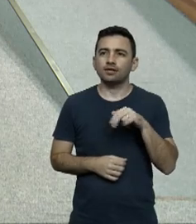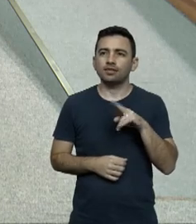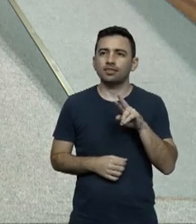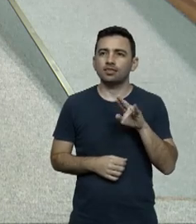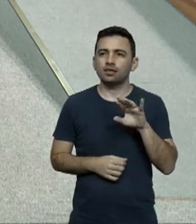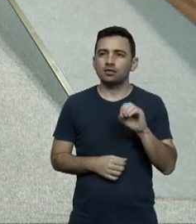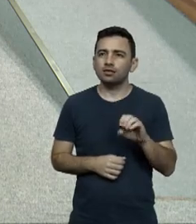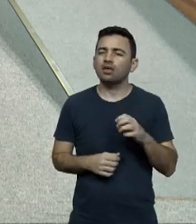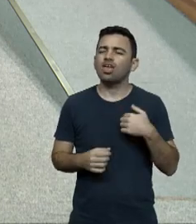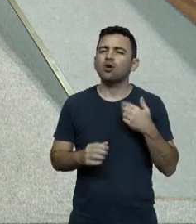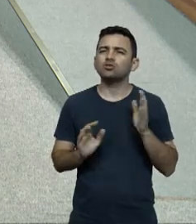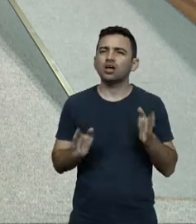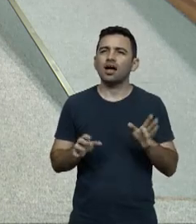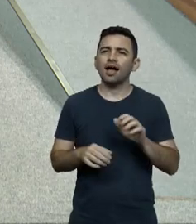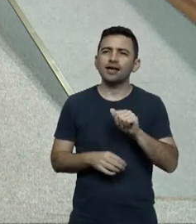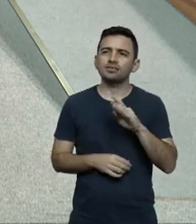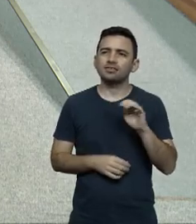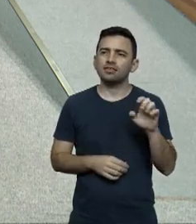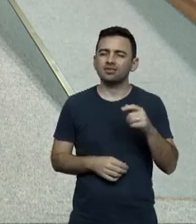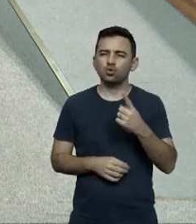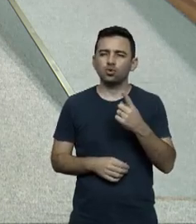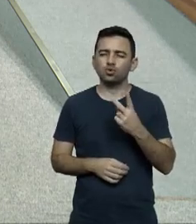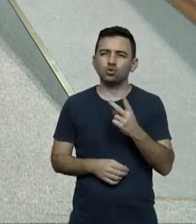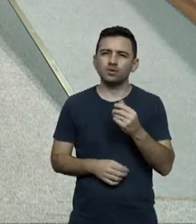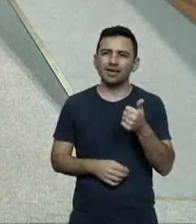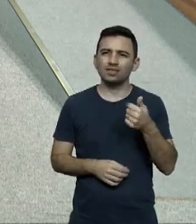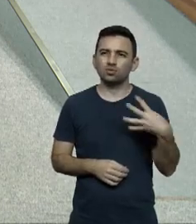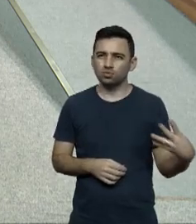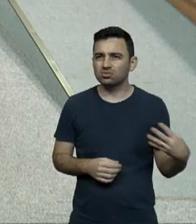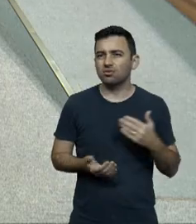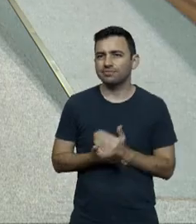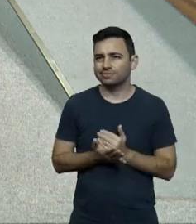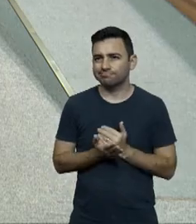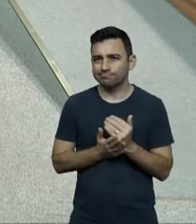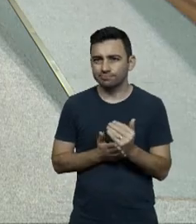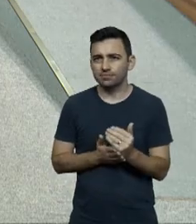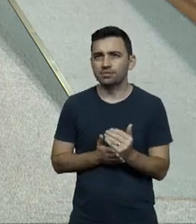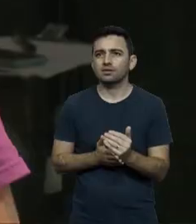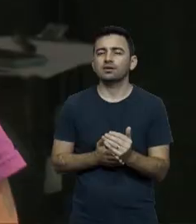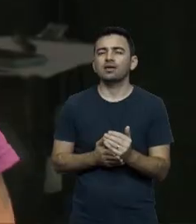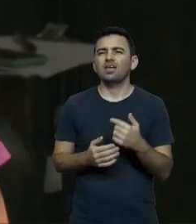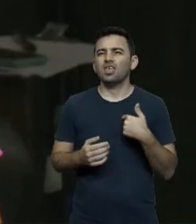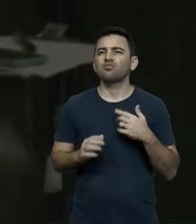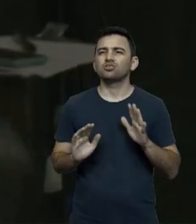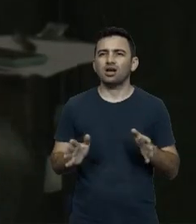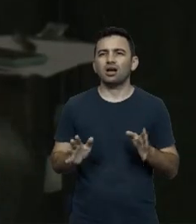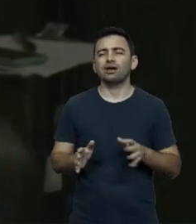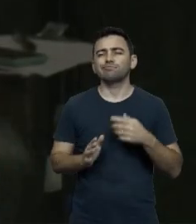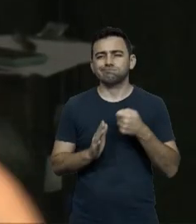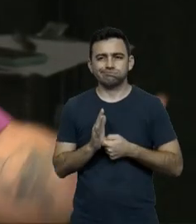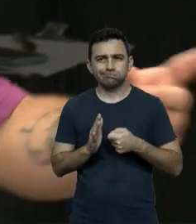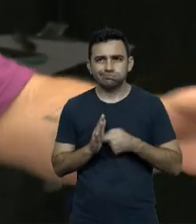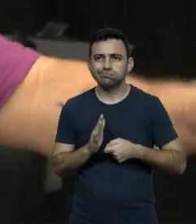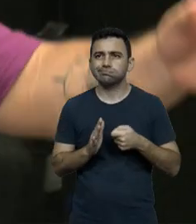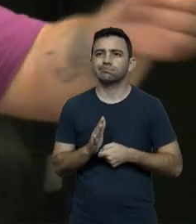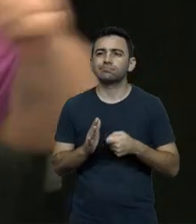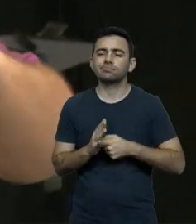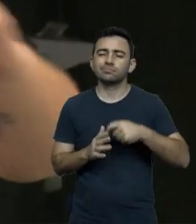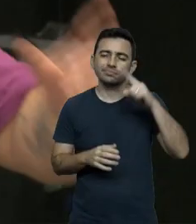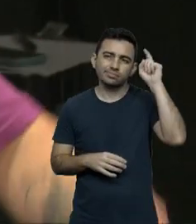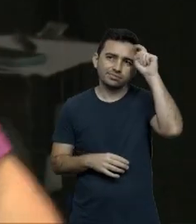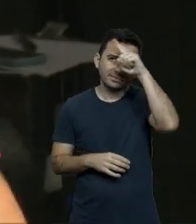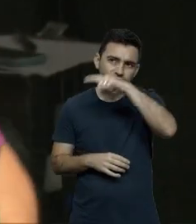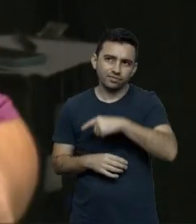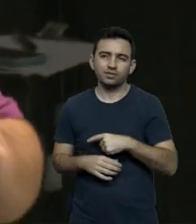Mafra Sou professora act desde 2014 é assim como todos os colegas aqui já enfrentei várias Barras né tendo que correr